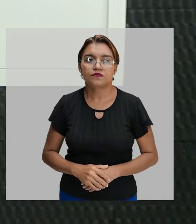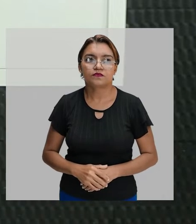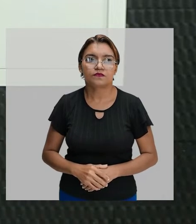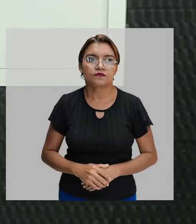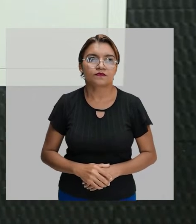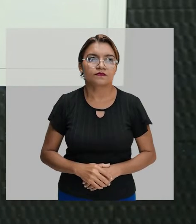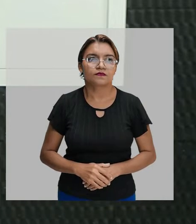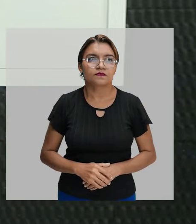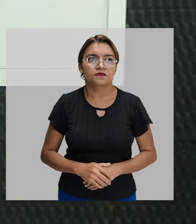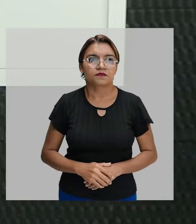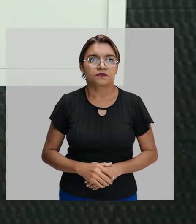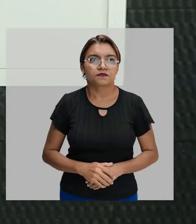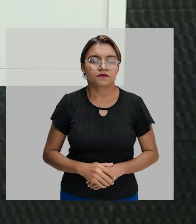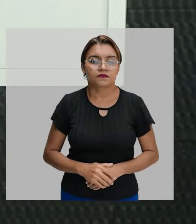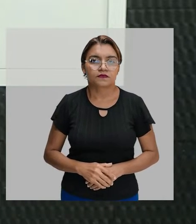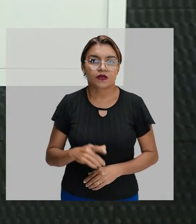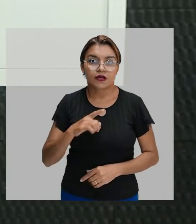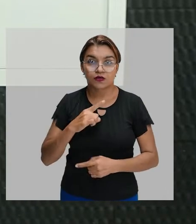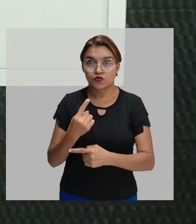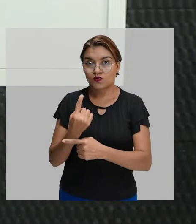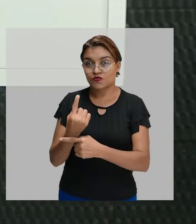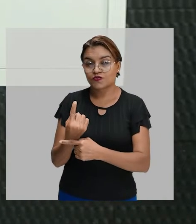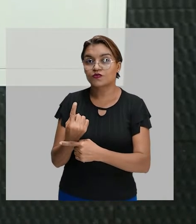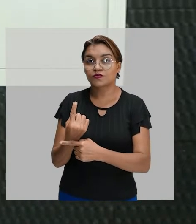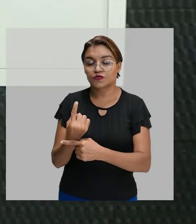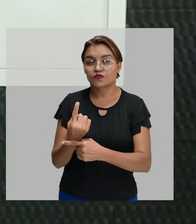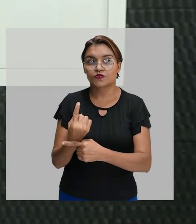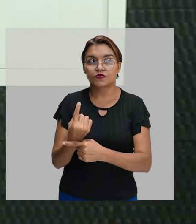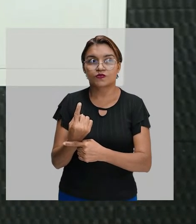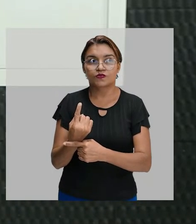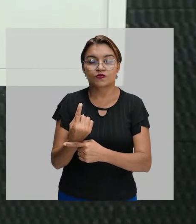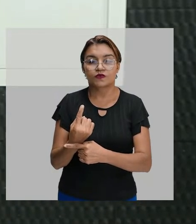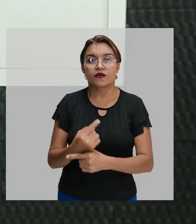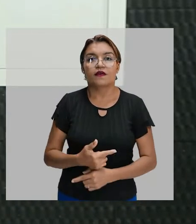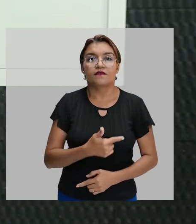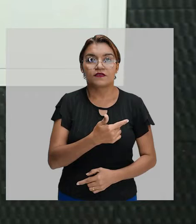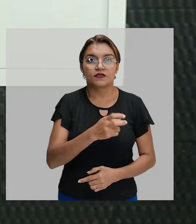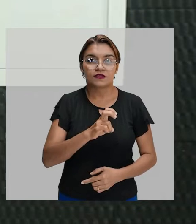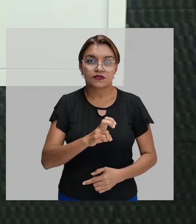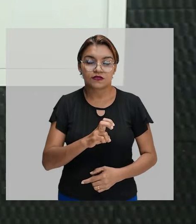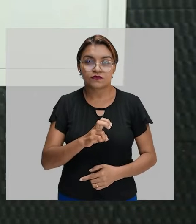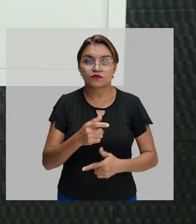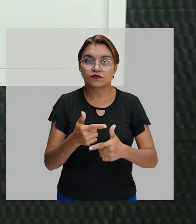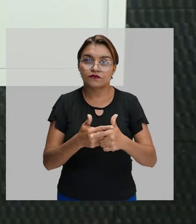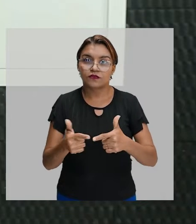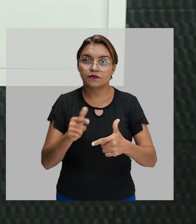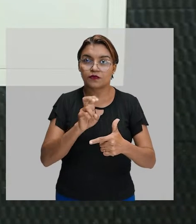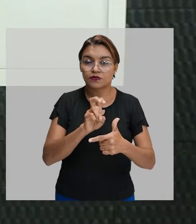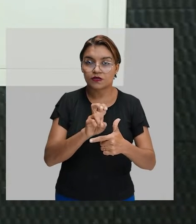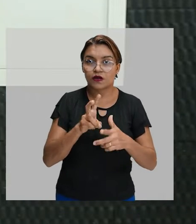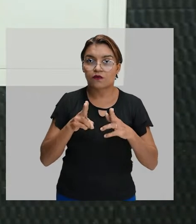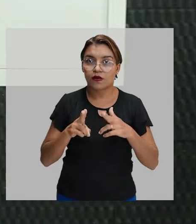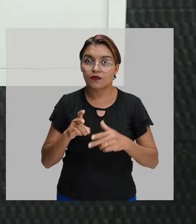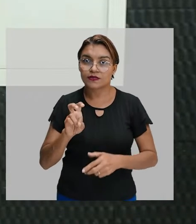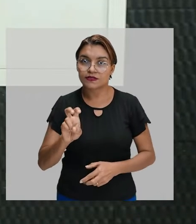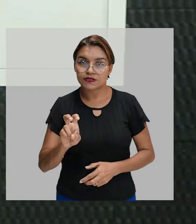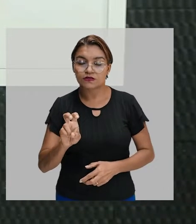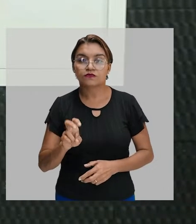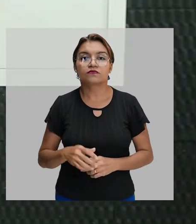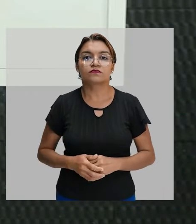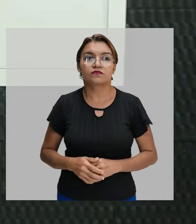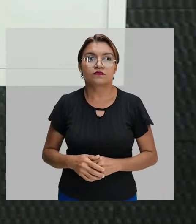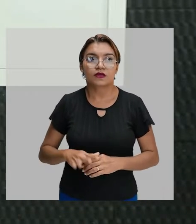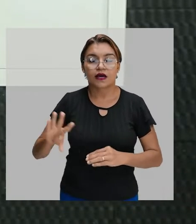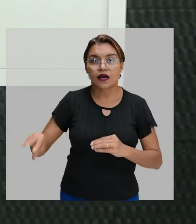um Tá certo 25 por cinco da cinco e aí